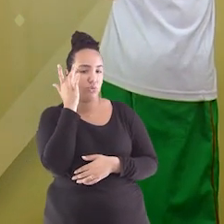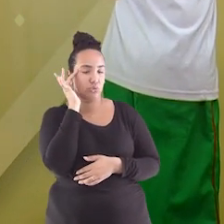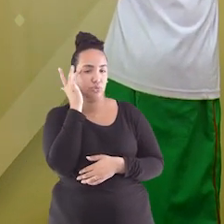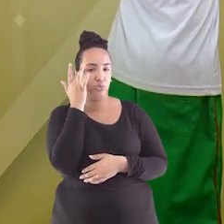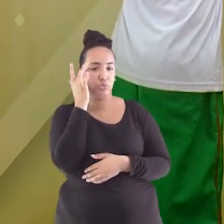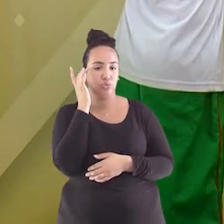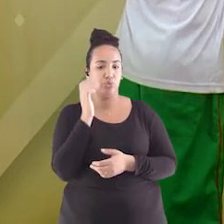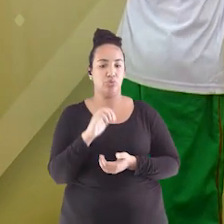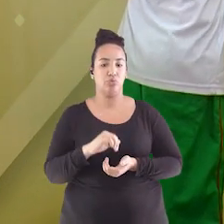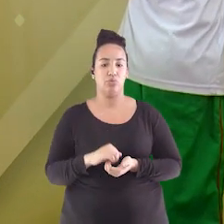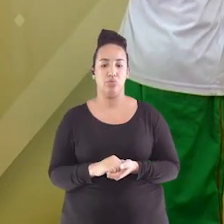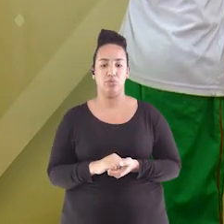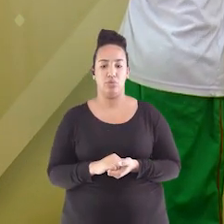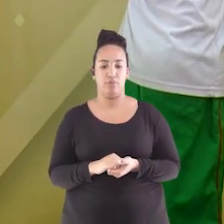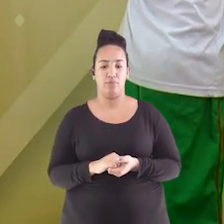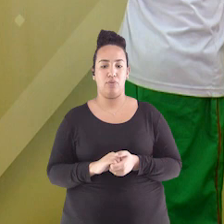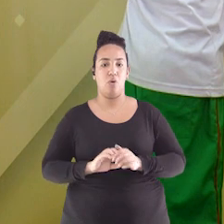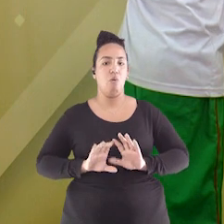não.